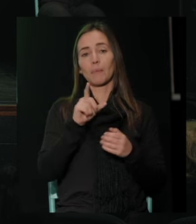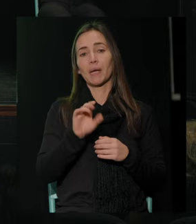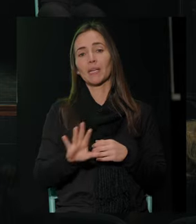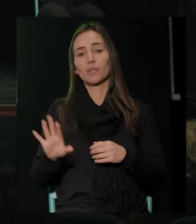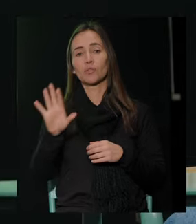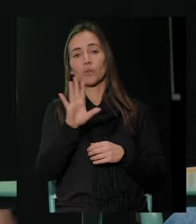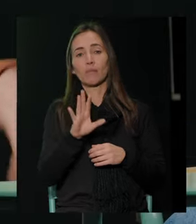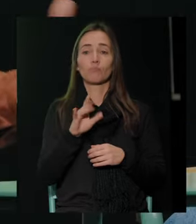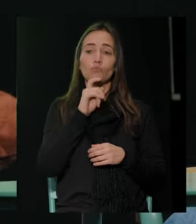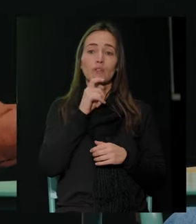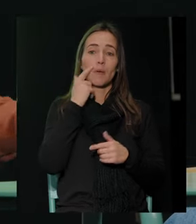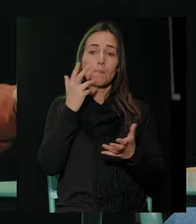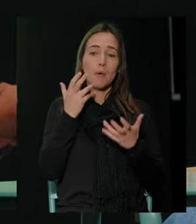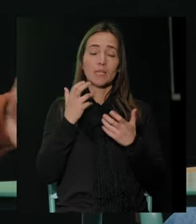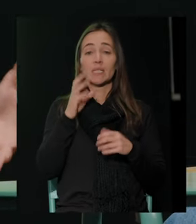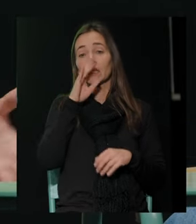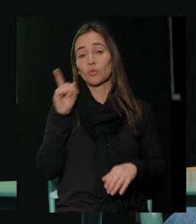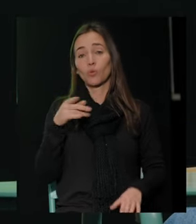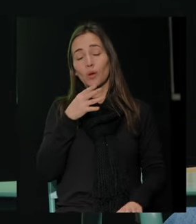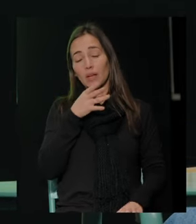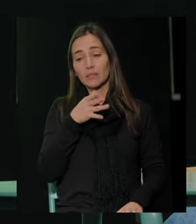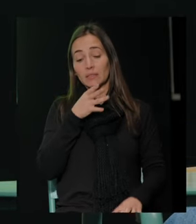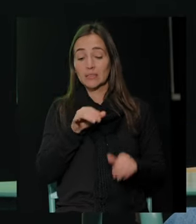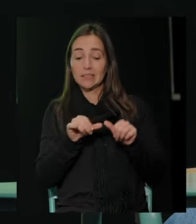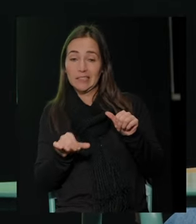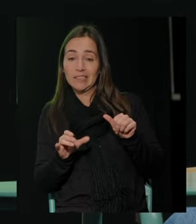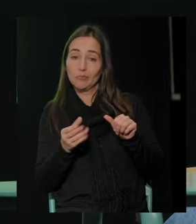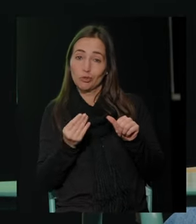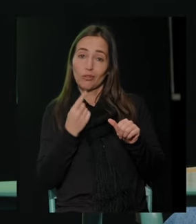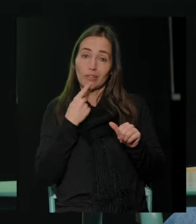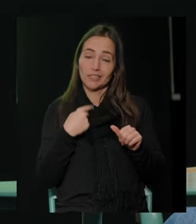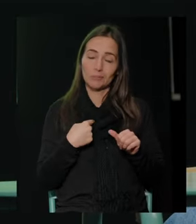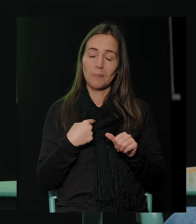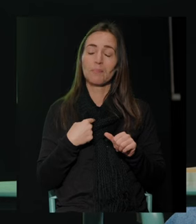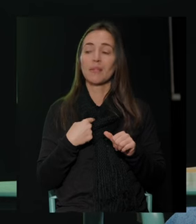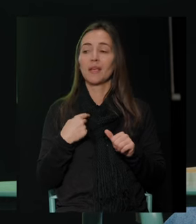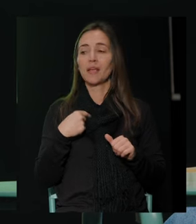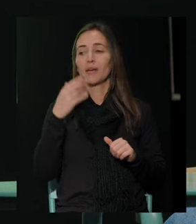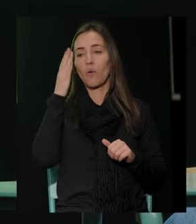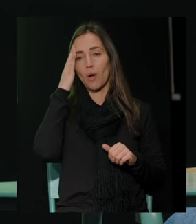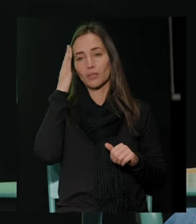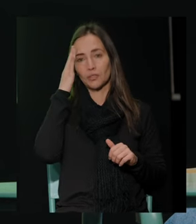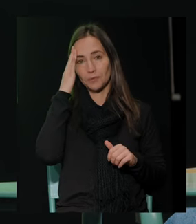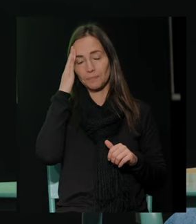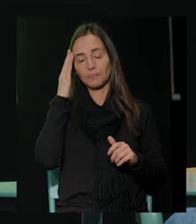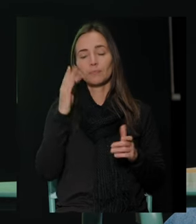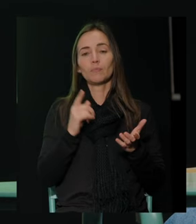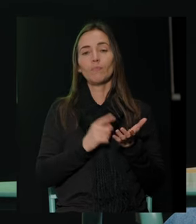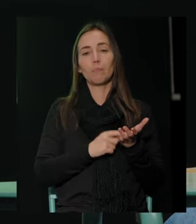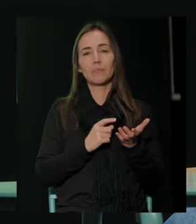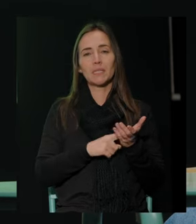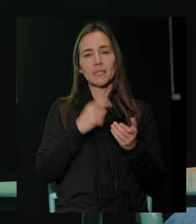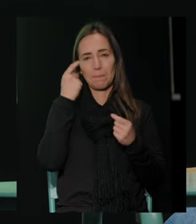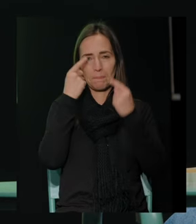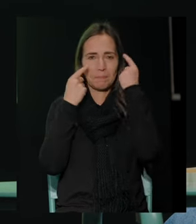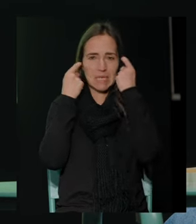mais palpável, e se quiseres que eu depois fale disso, se já estiver a alongar muito, diz-me. acho que há a necessidade de